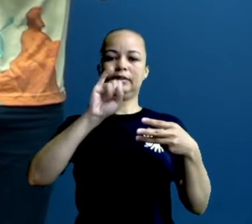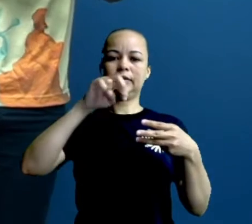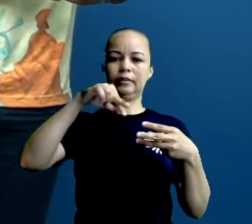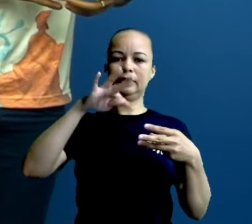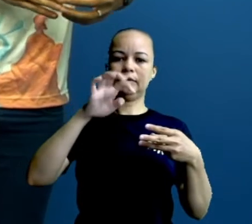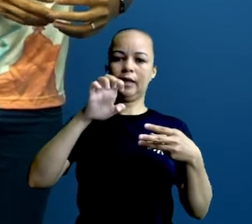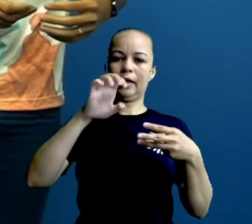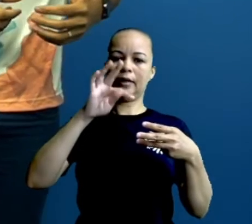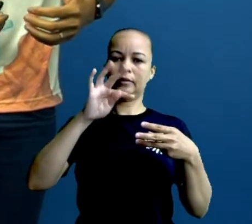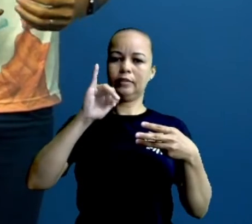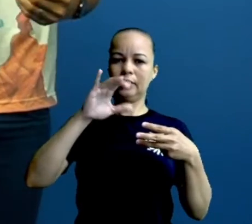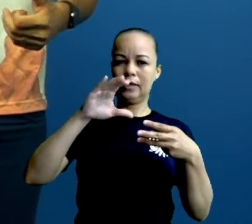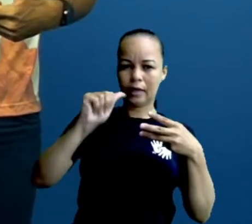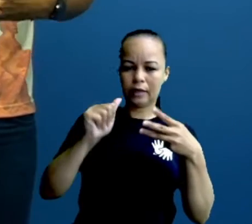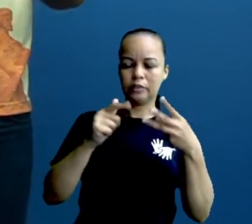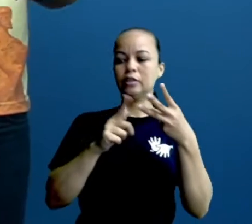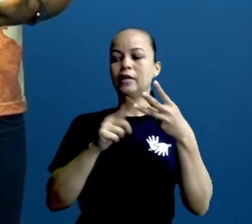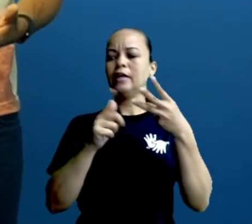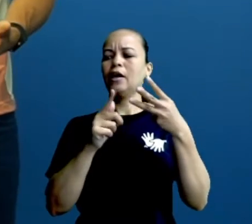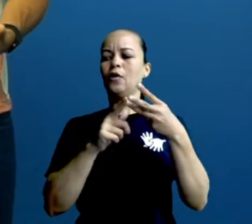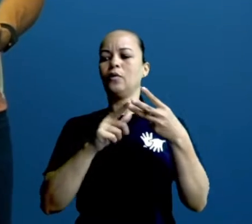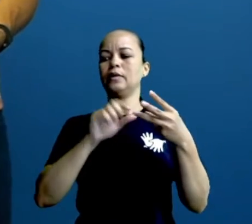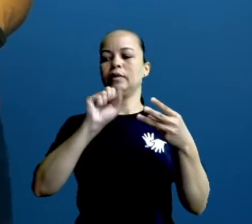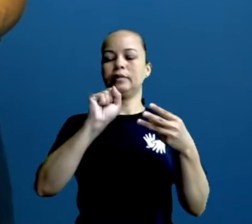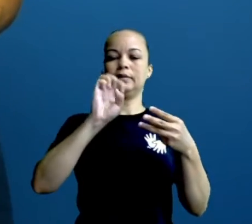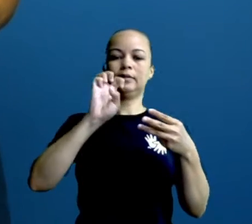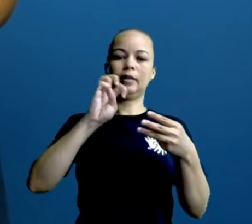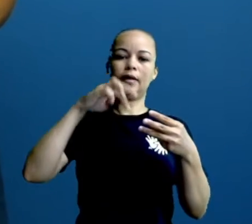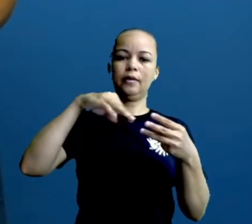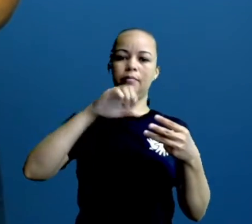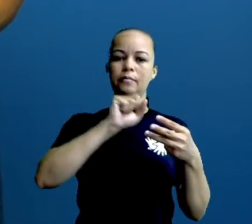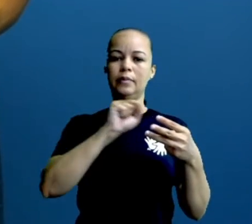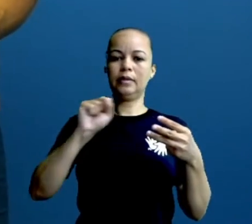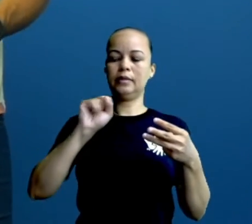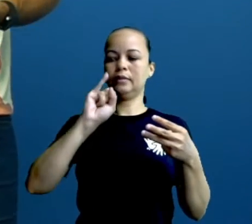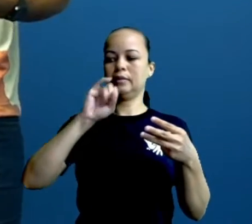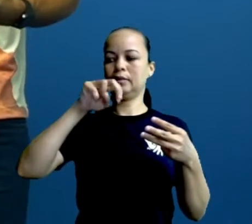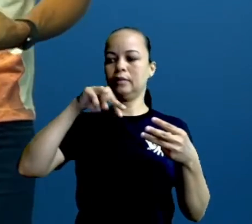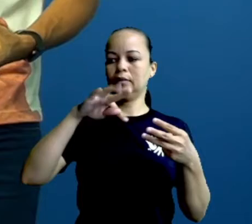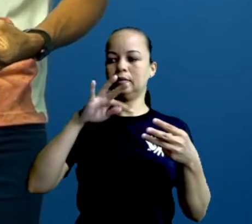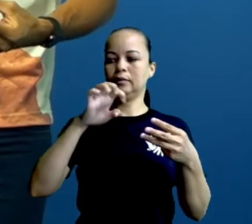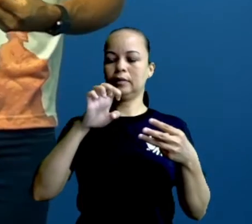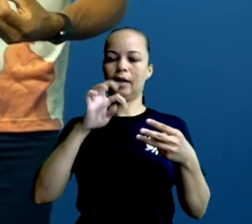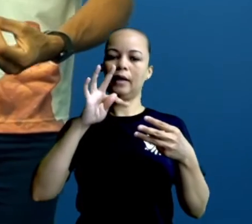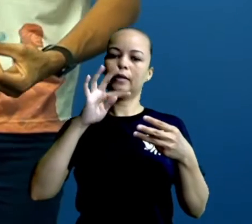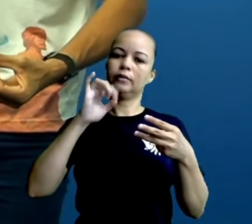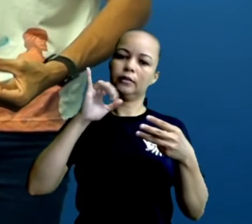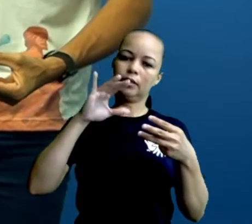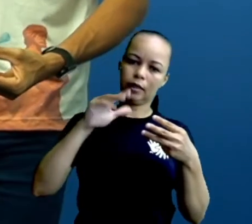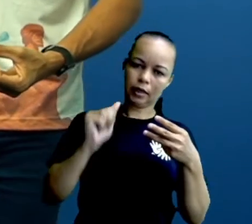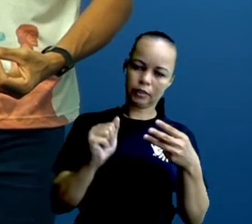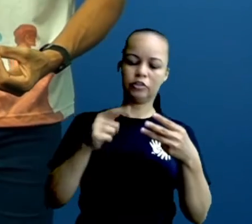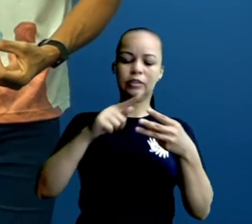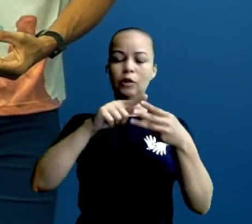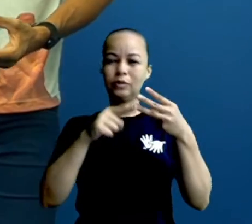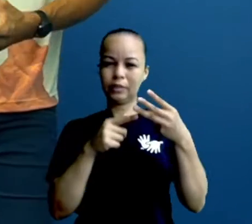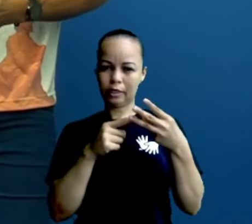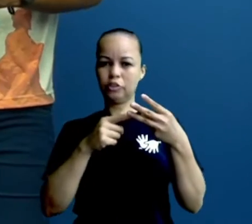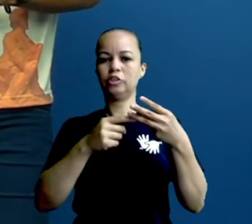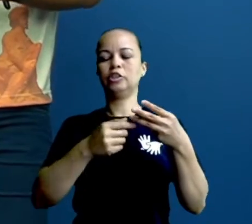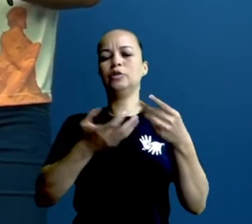como sintéticas. E uma outra categoria de drogas seriam aquelas drogas que são semissintéticas, tá